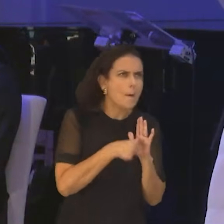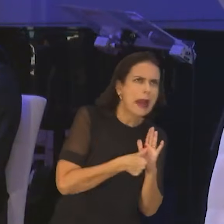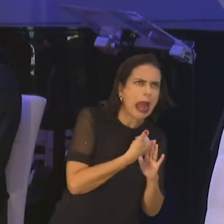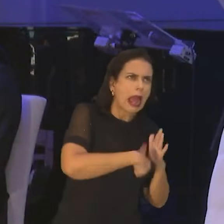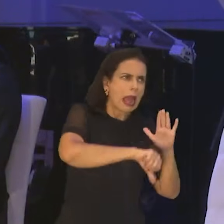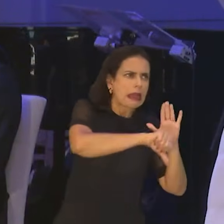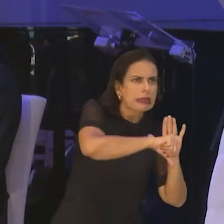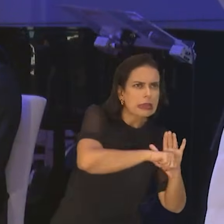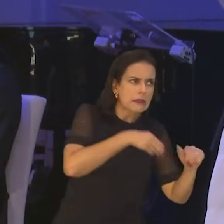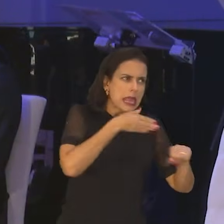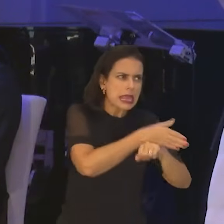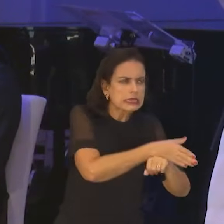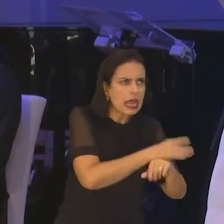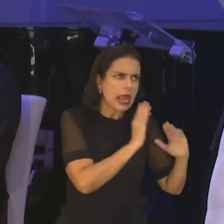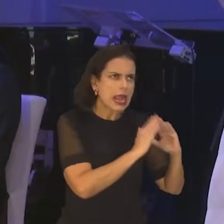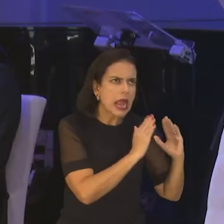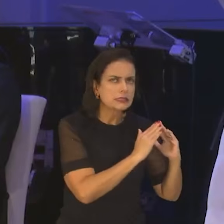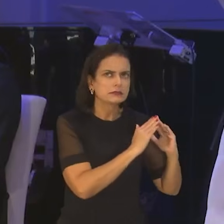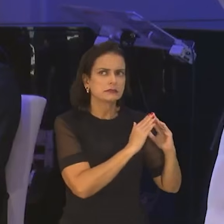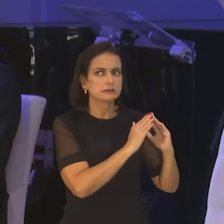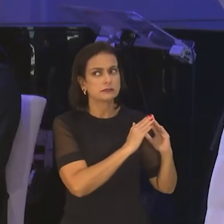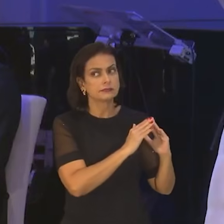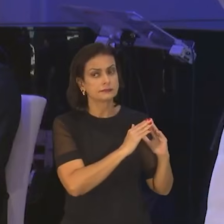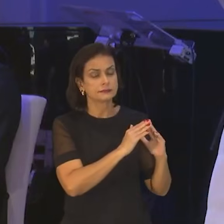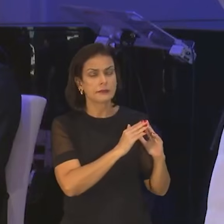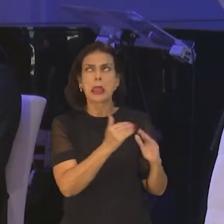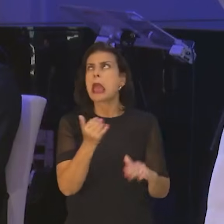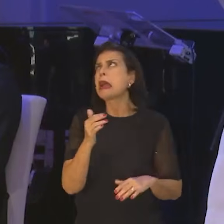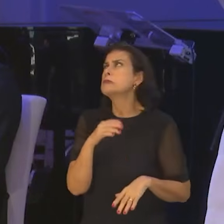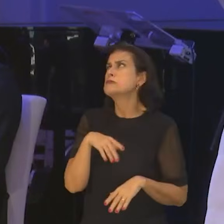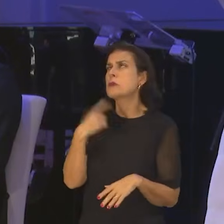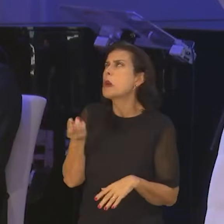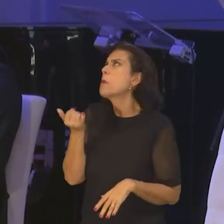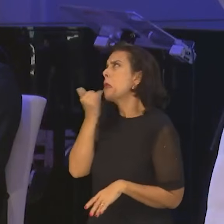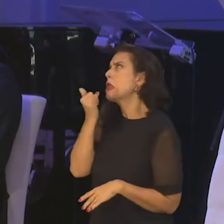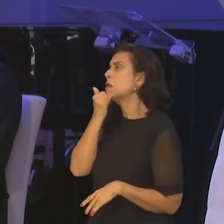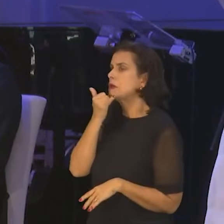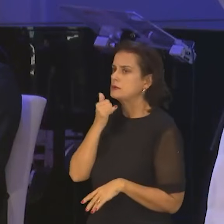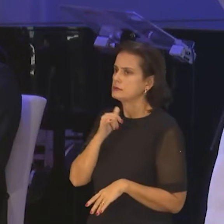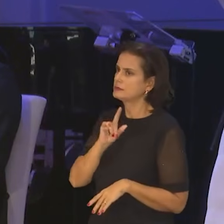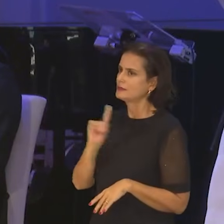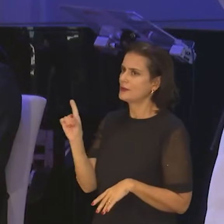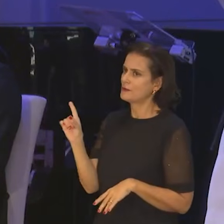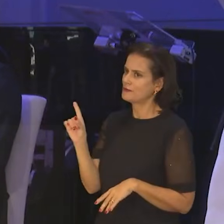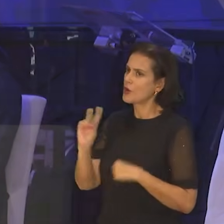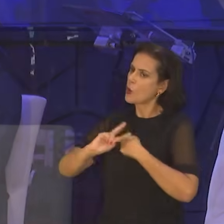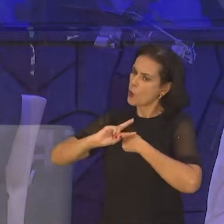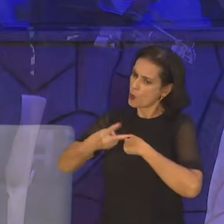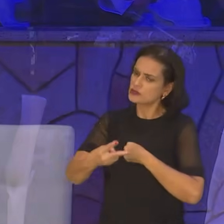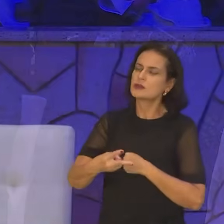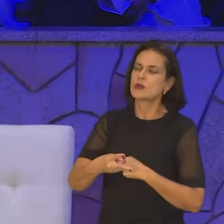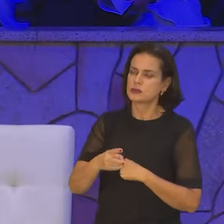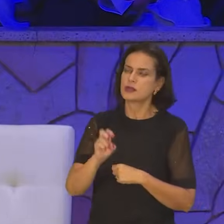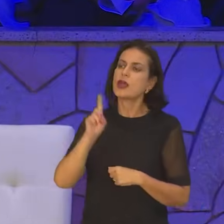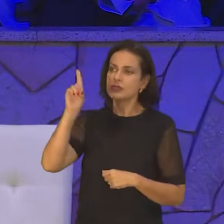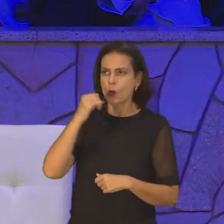eu vou entrar na casa dele, amanhã o Senhor me perdoa. Não, te perdoou, mas você vai ter sua